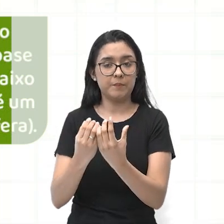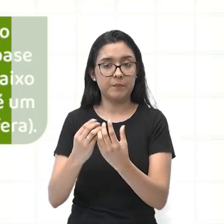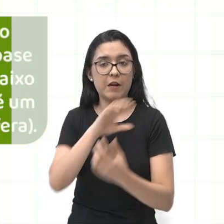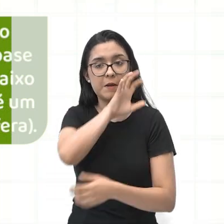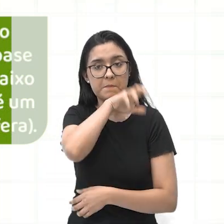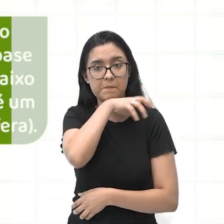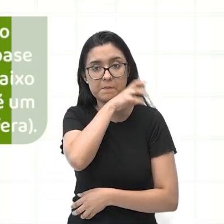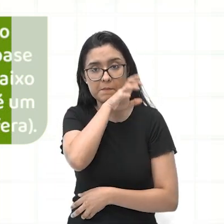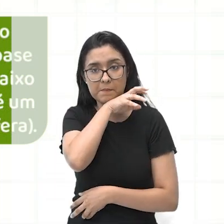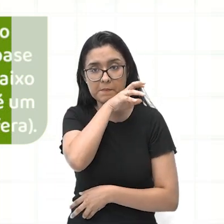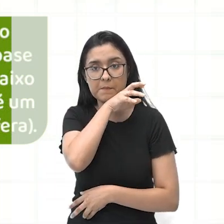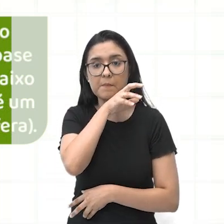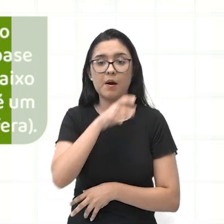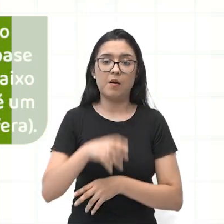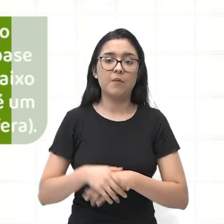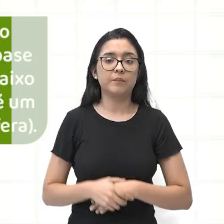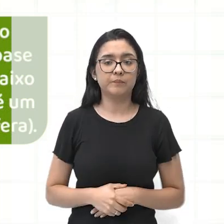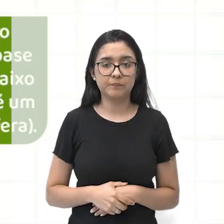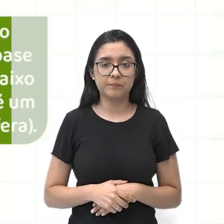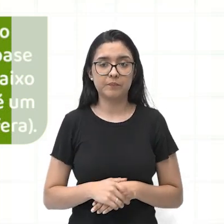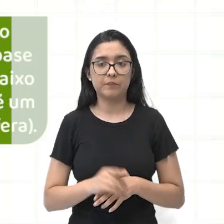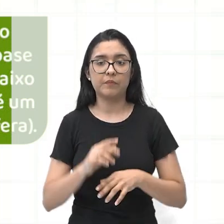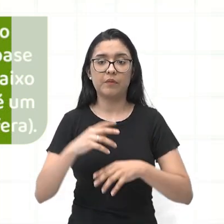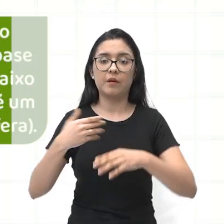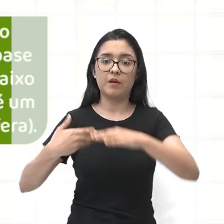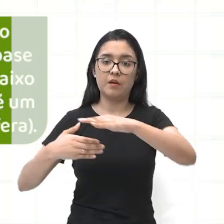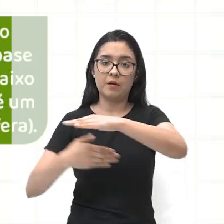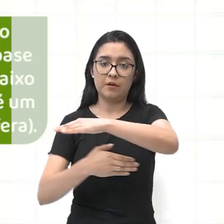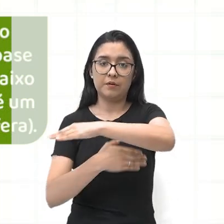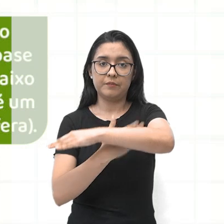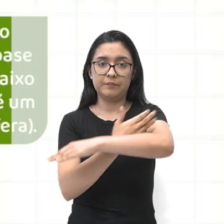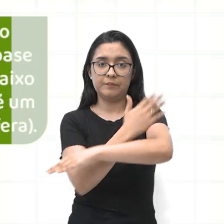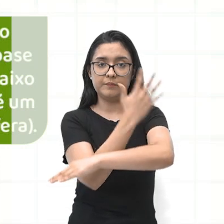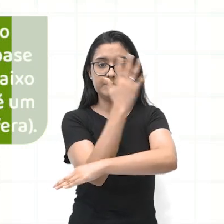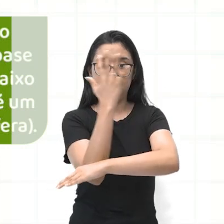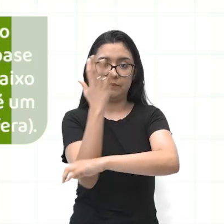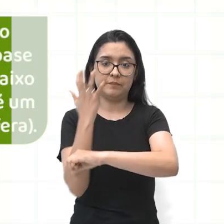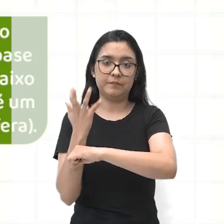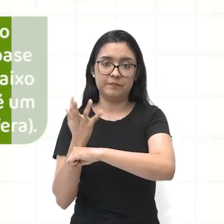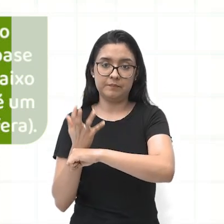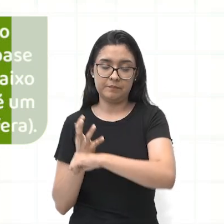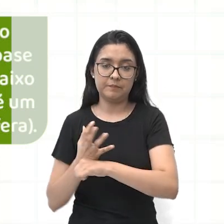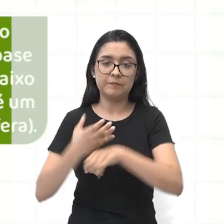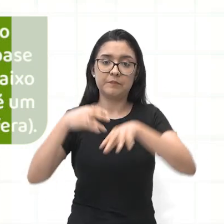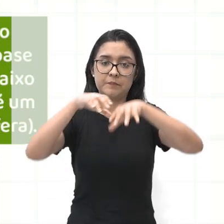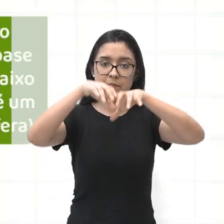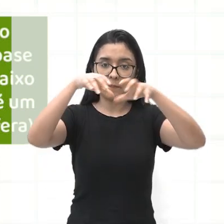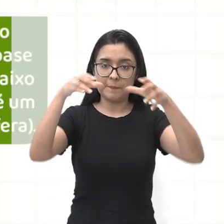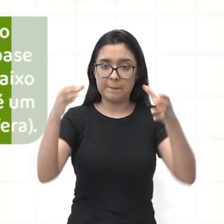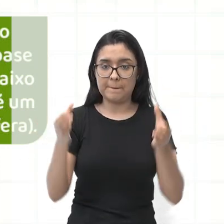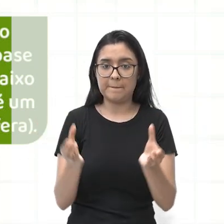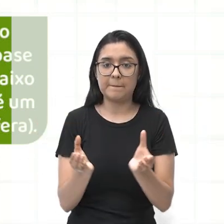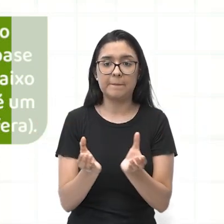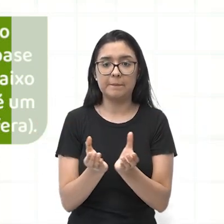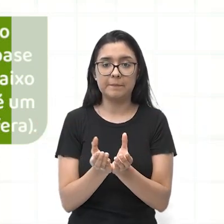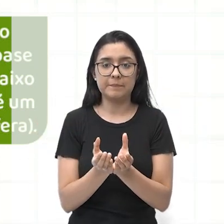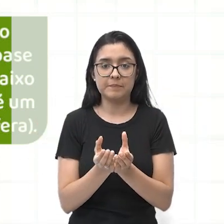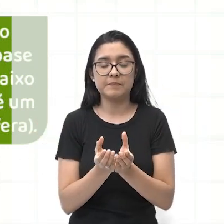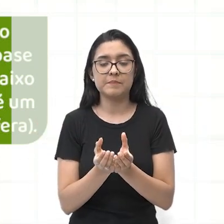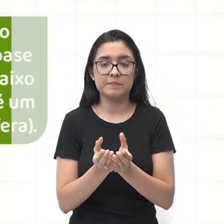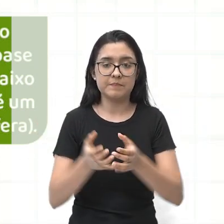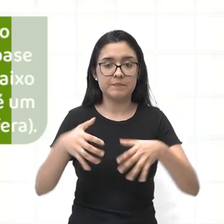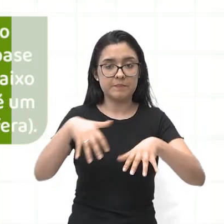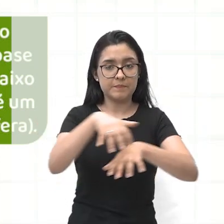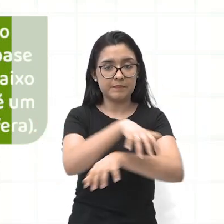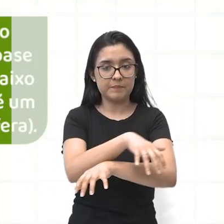população, comunidade, ecossistemas, biomas e biosfera,